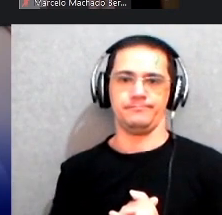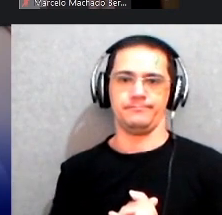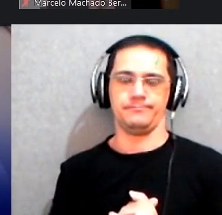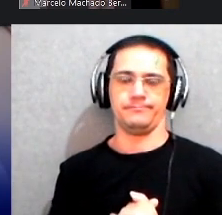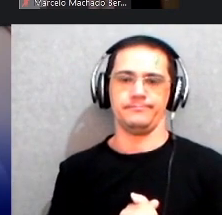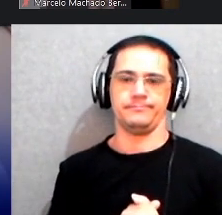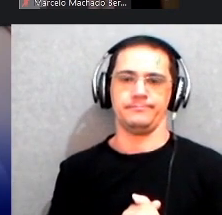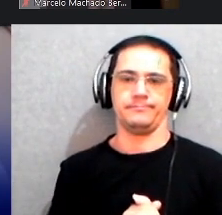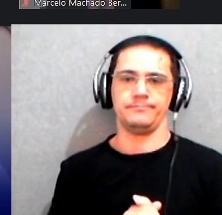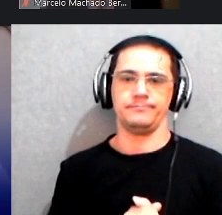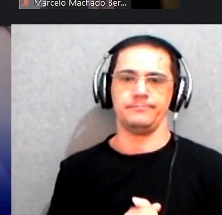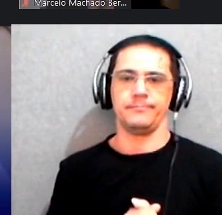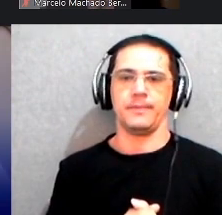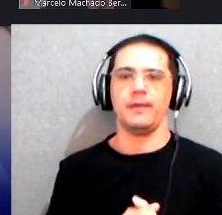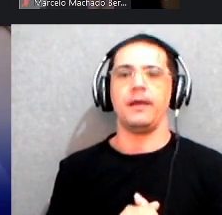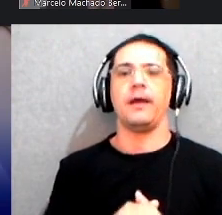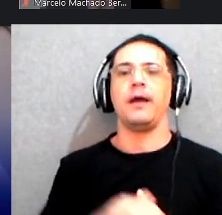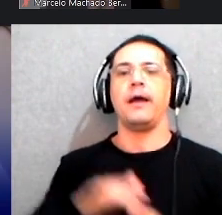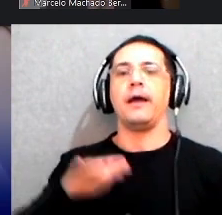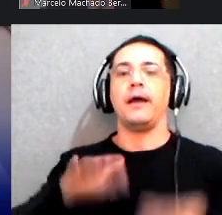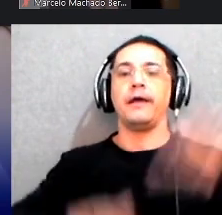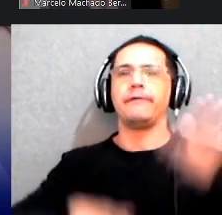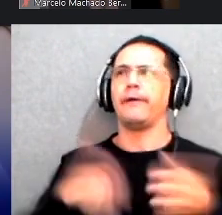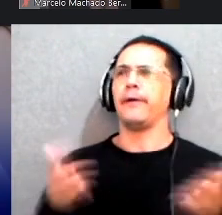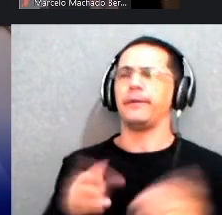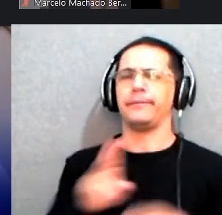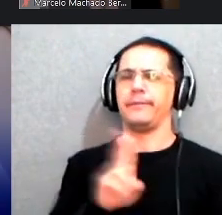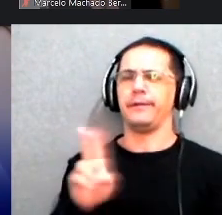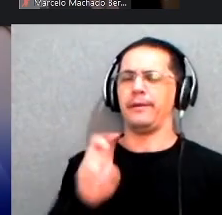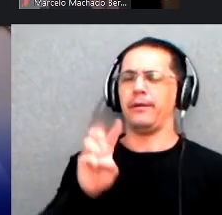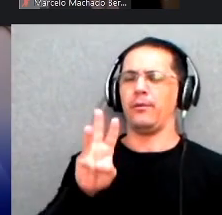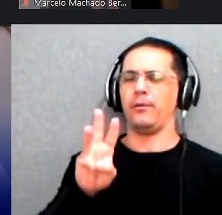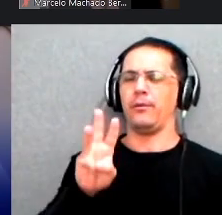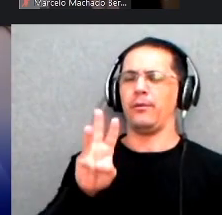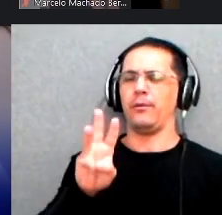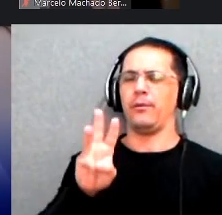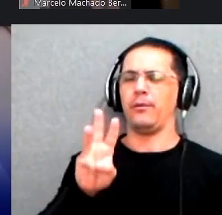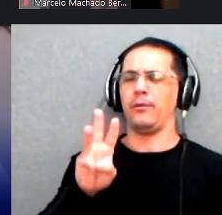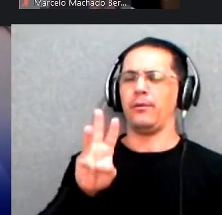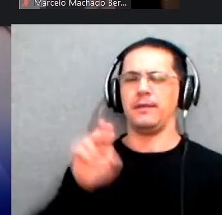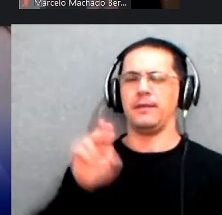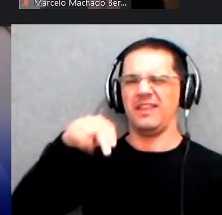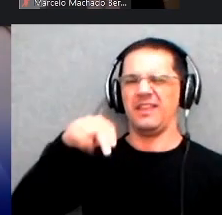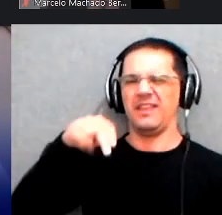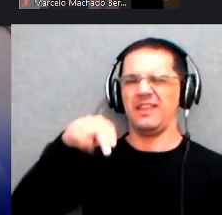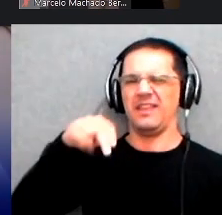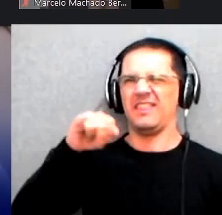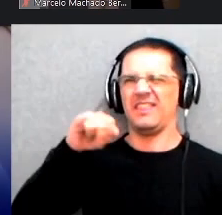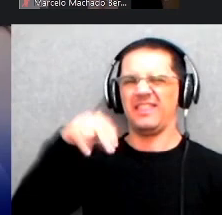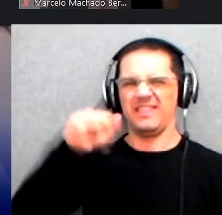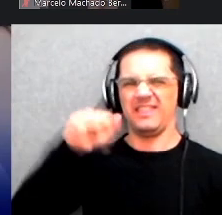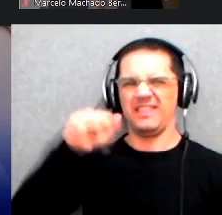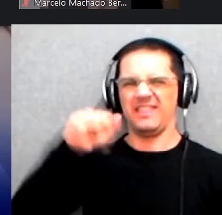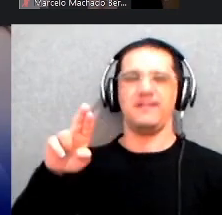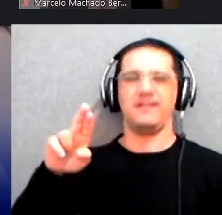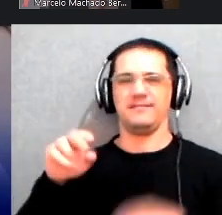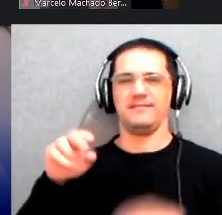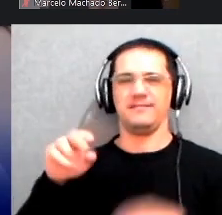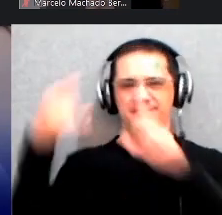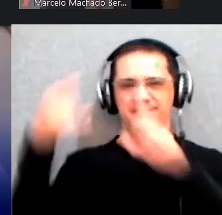uma webinar, né? Até isso a gente tem que se acostumar agora, né? Com esse novo vocabulário, um webinar do nosso ministro Dias